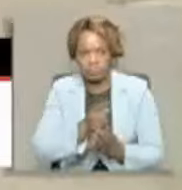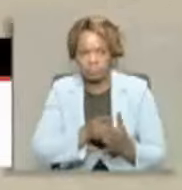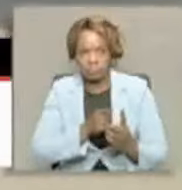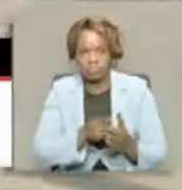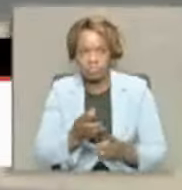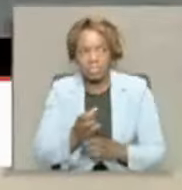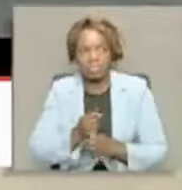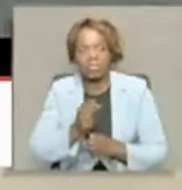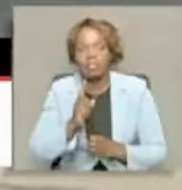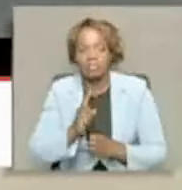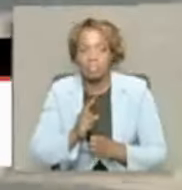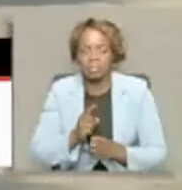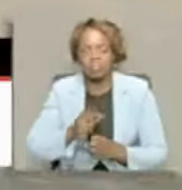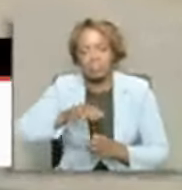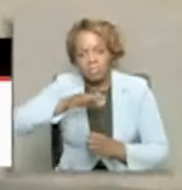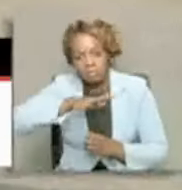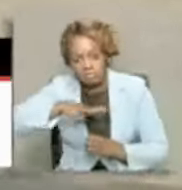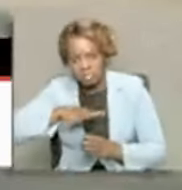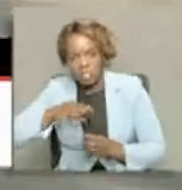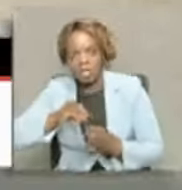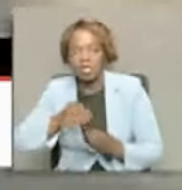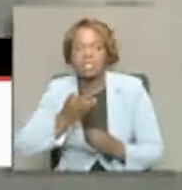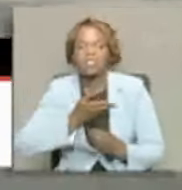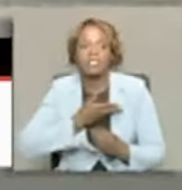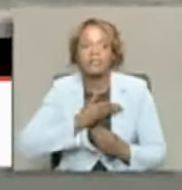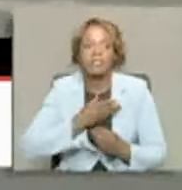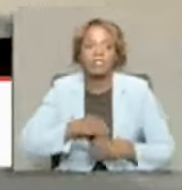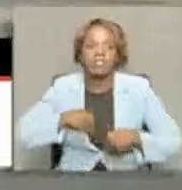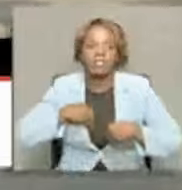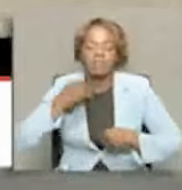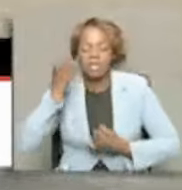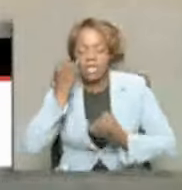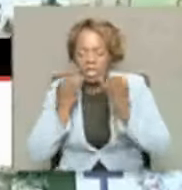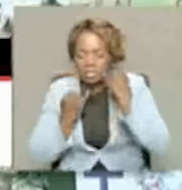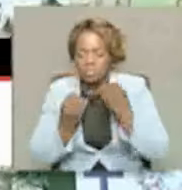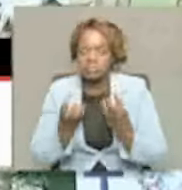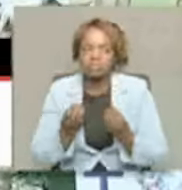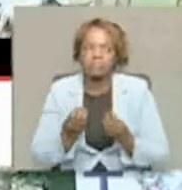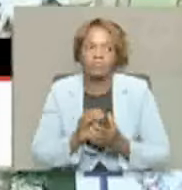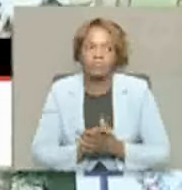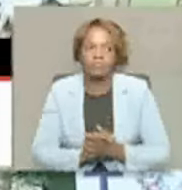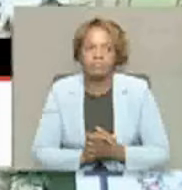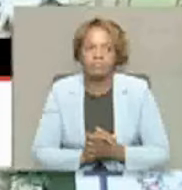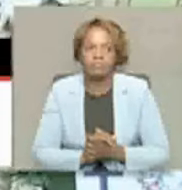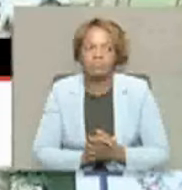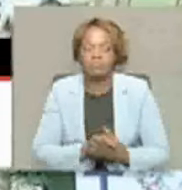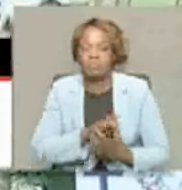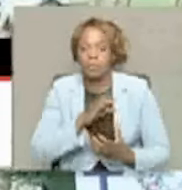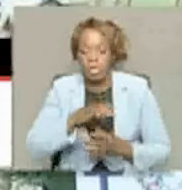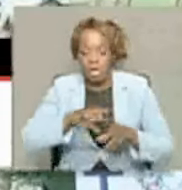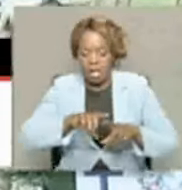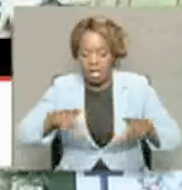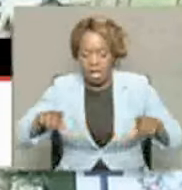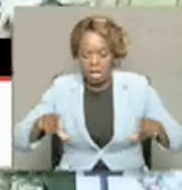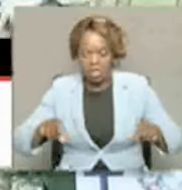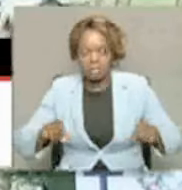recebido por familiares e amigos em ambiente de emoções e lágrimas. A urna com os restos